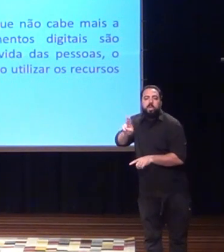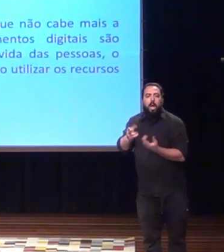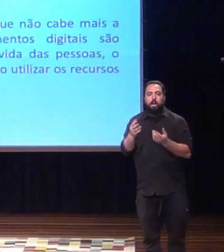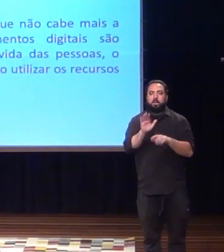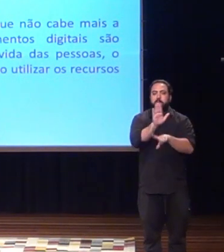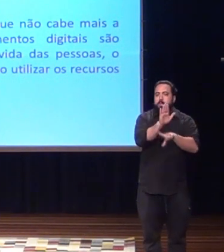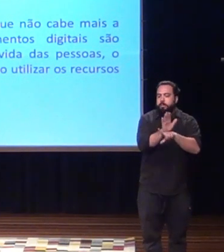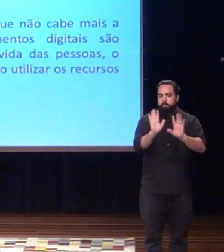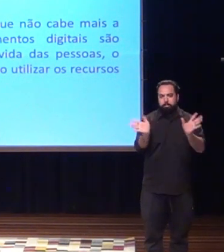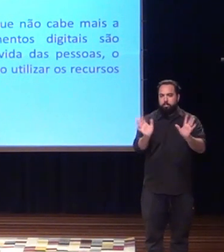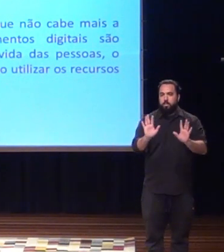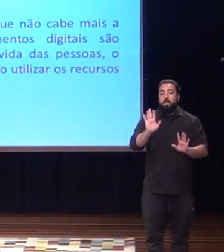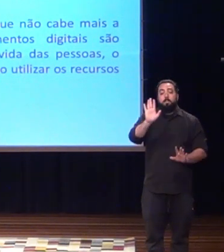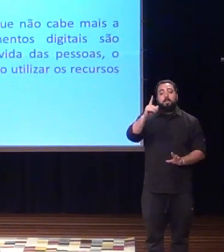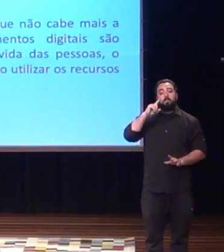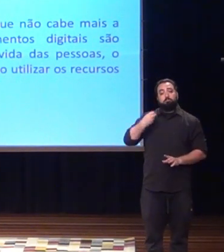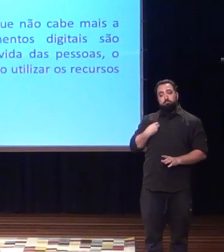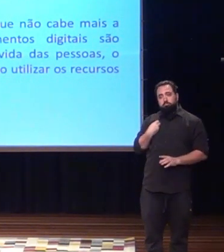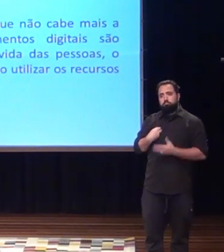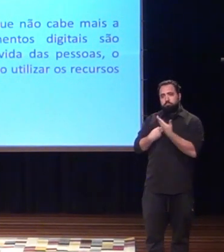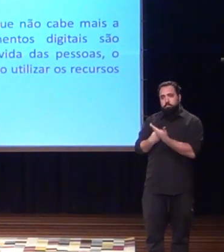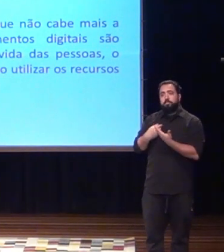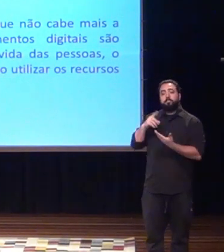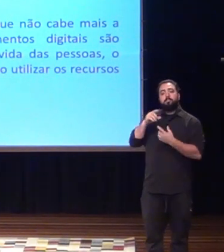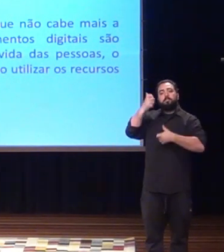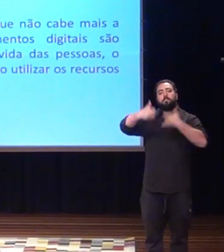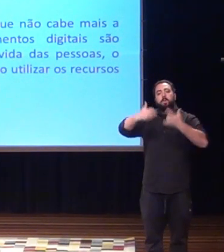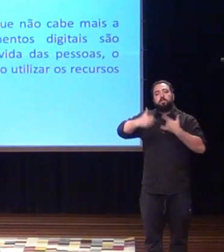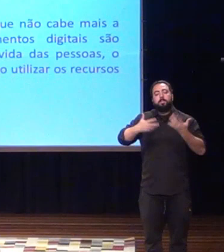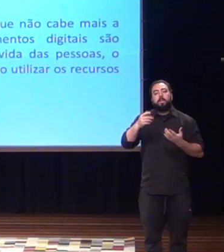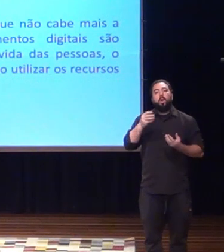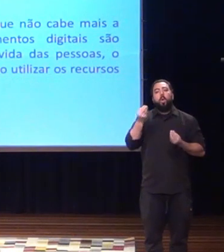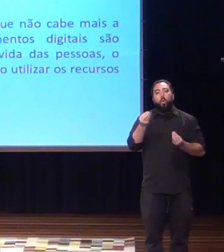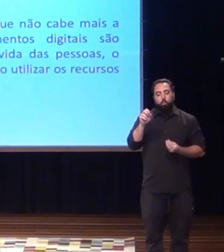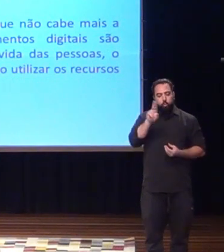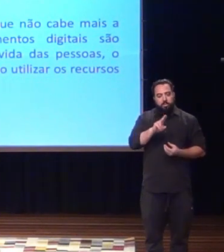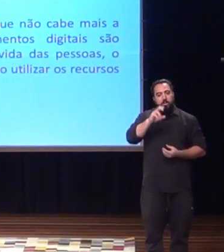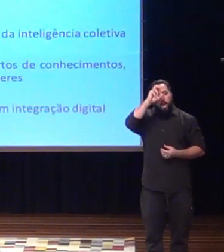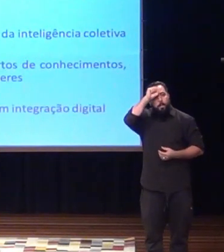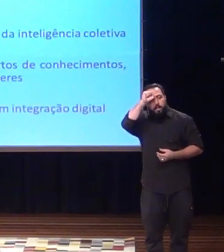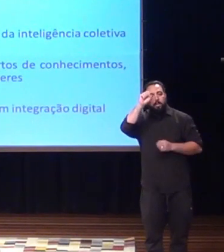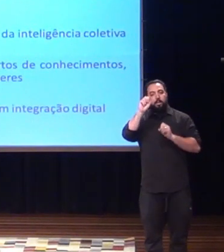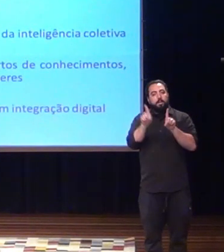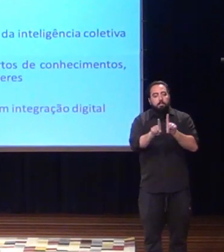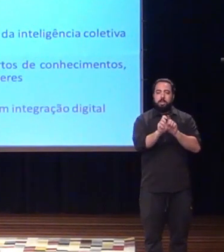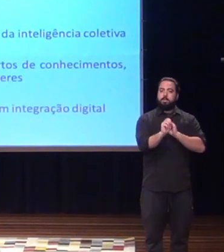aquela presença. E, a partir desta presença, o que a gente faz em prol de situações de ensino-aprendizagem?